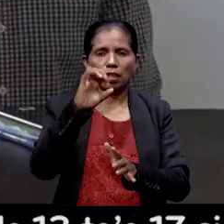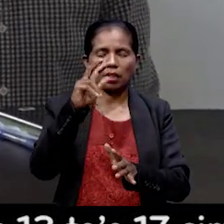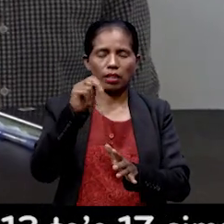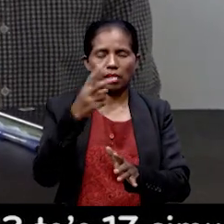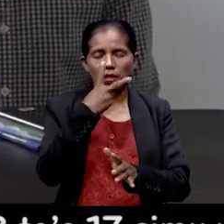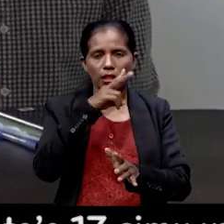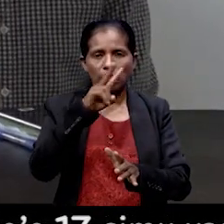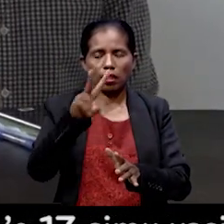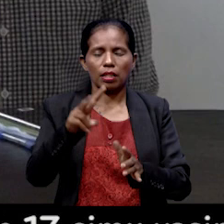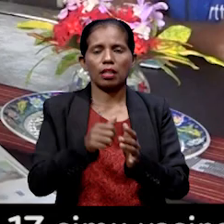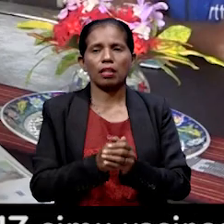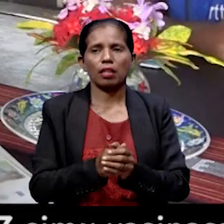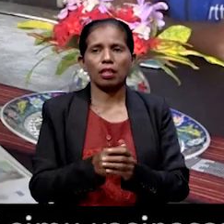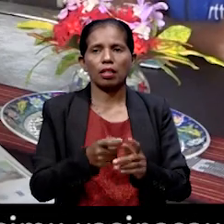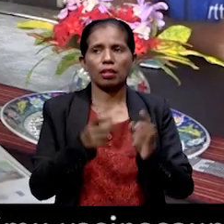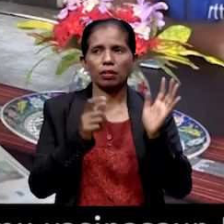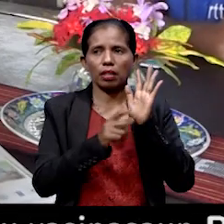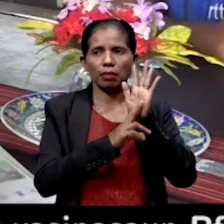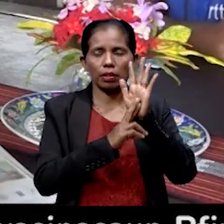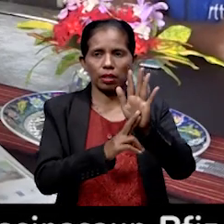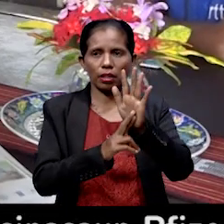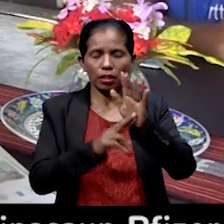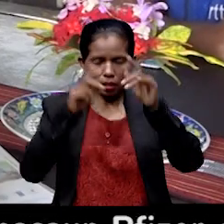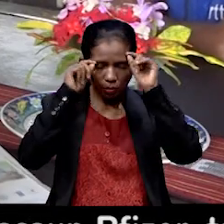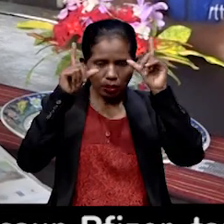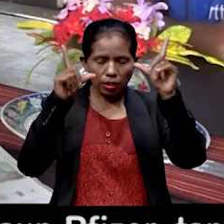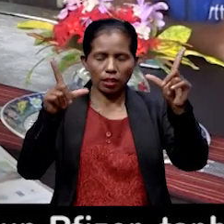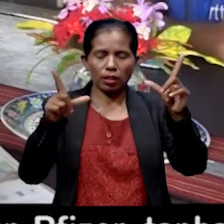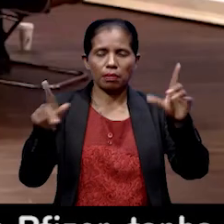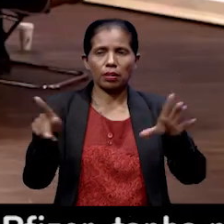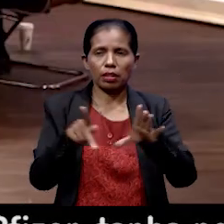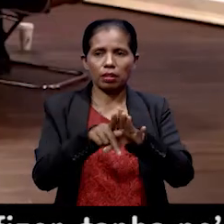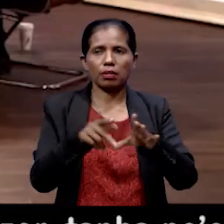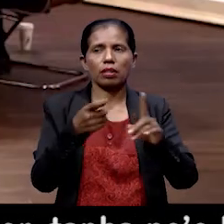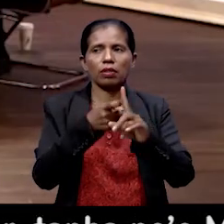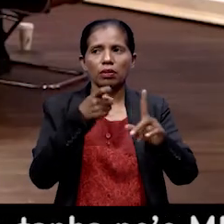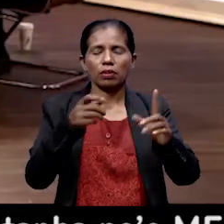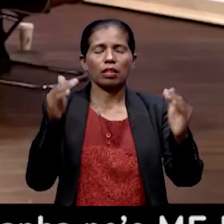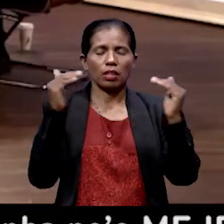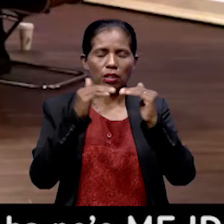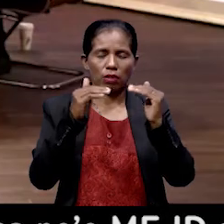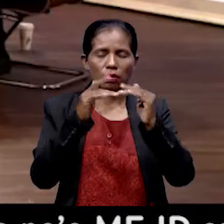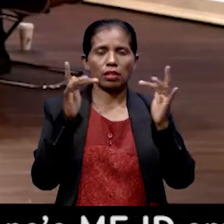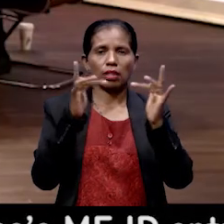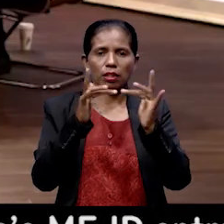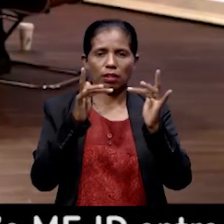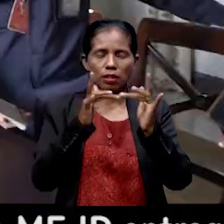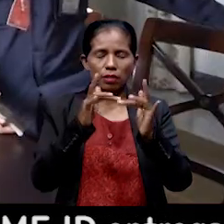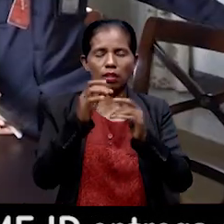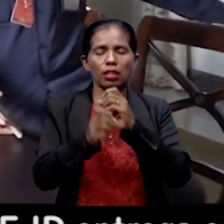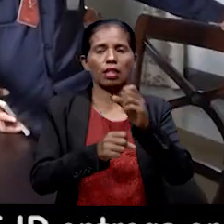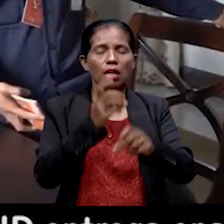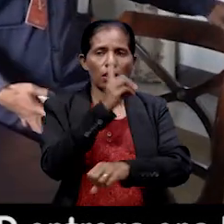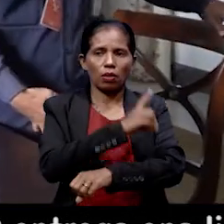LGBTQI plus onde representa timor-leste participa reunião refere em o encontro virtual durante o Rua.